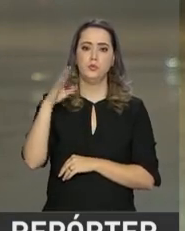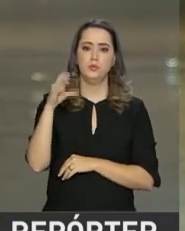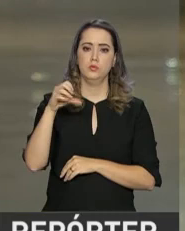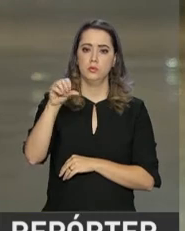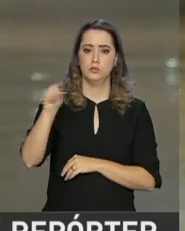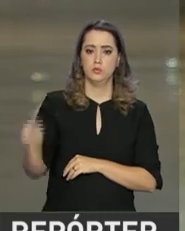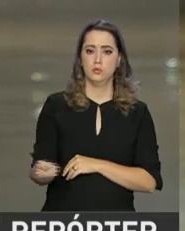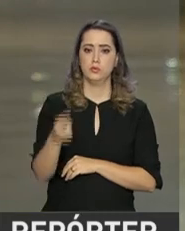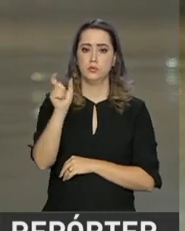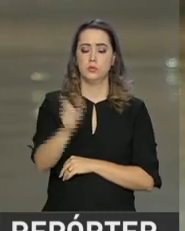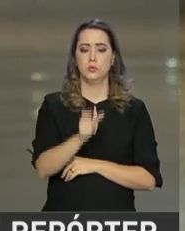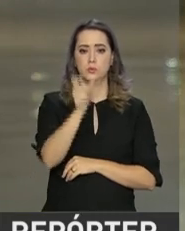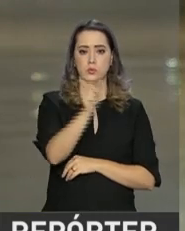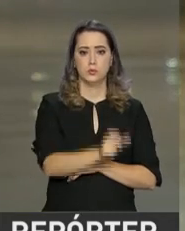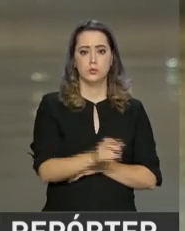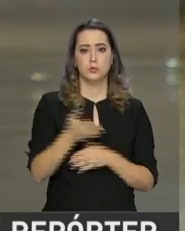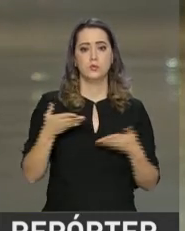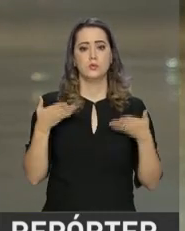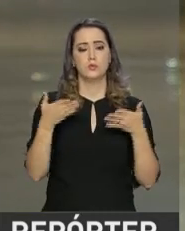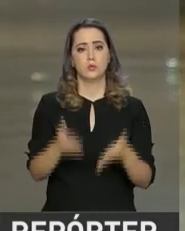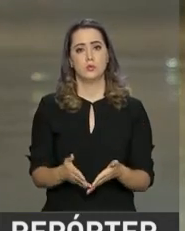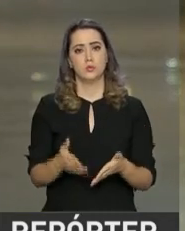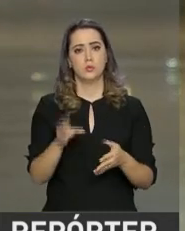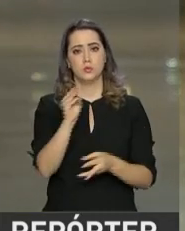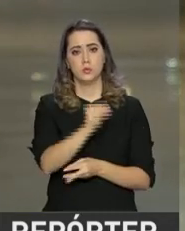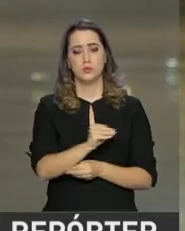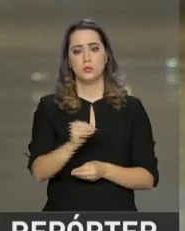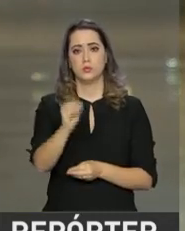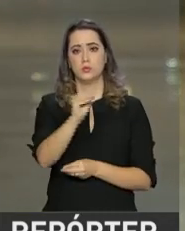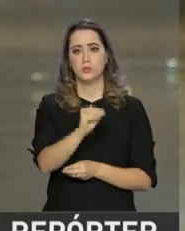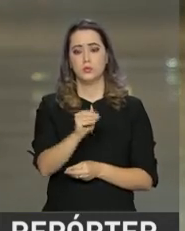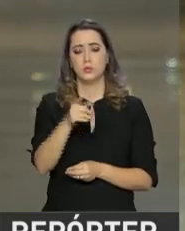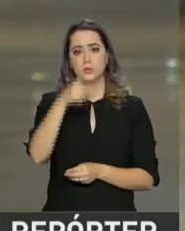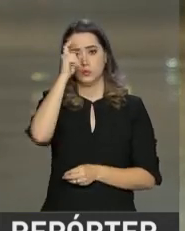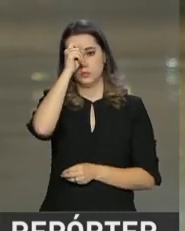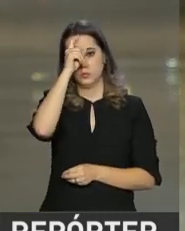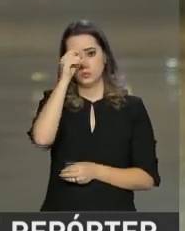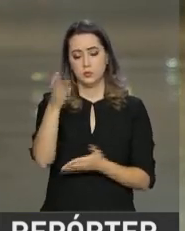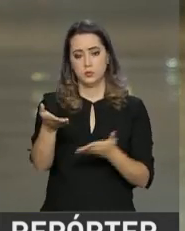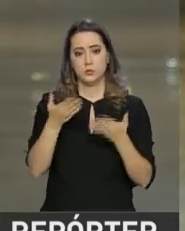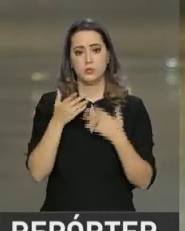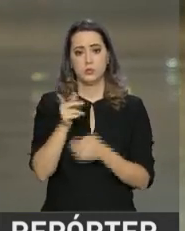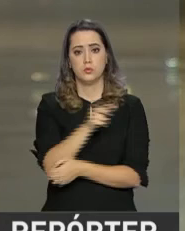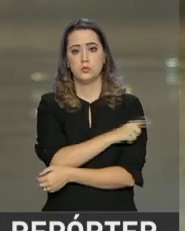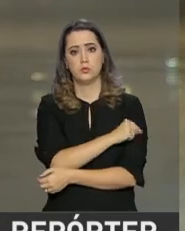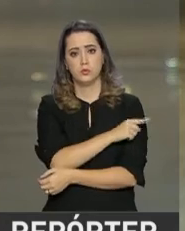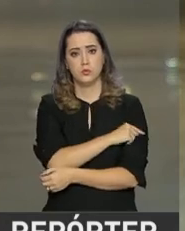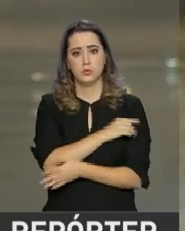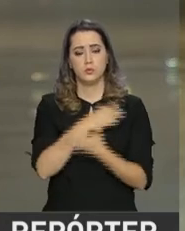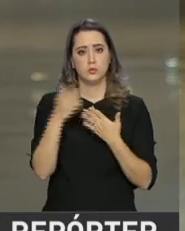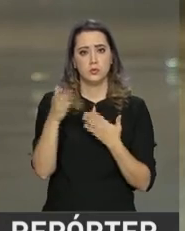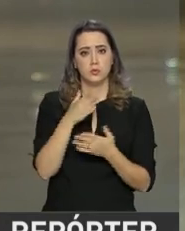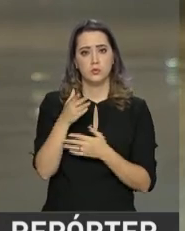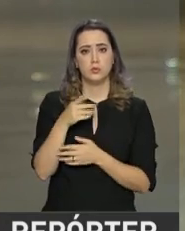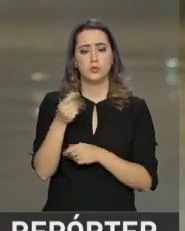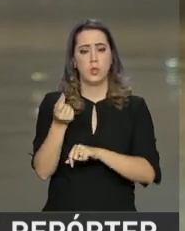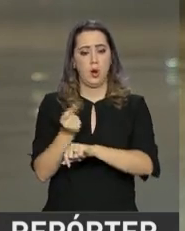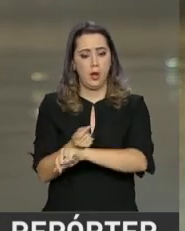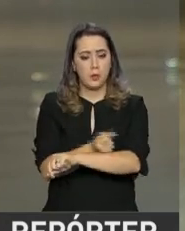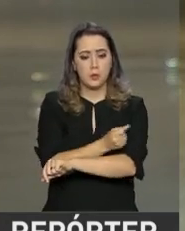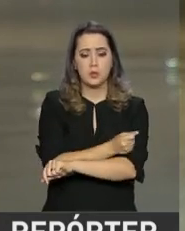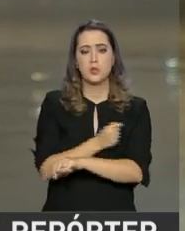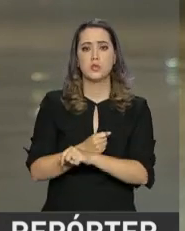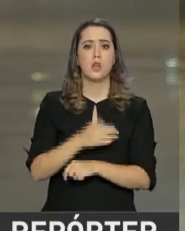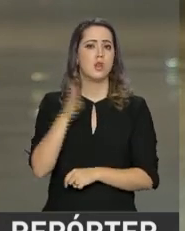9 mil venezuelanos passaram por o atendimento hospitalar e receberam vacinas como a de sarampo e